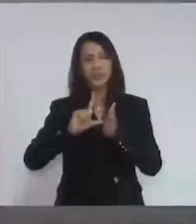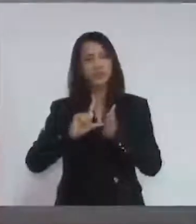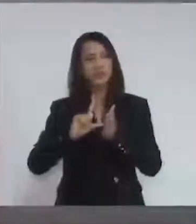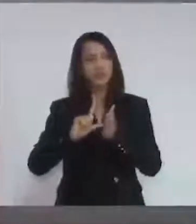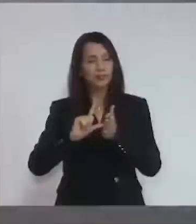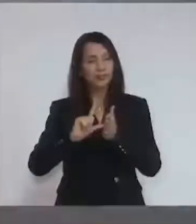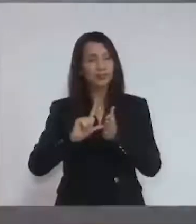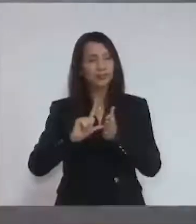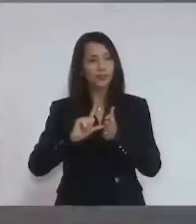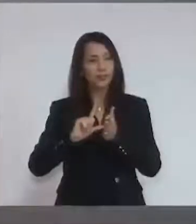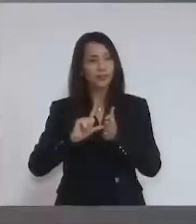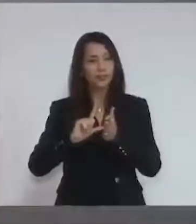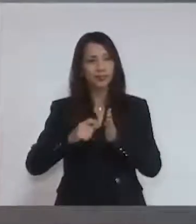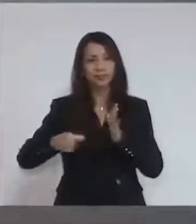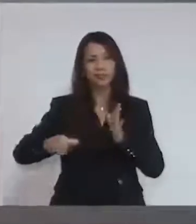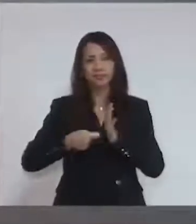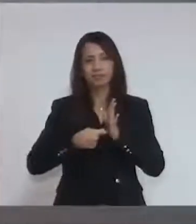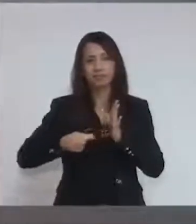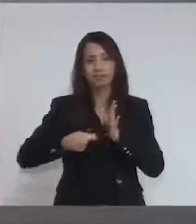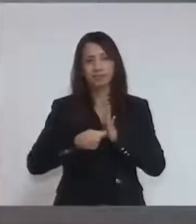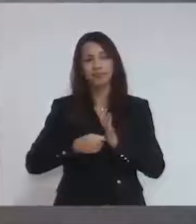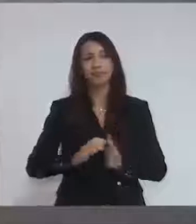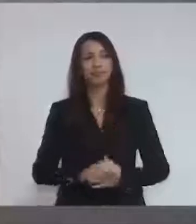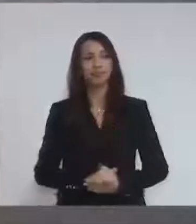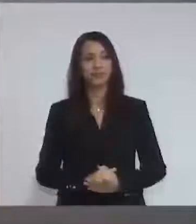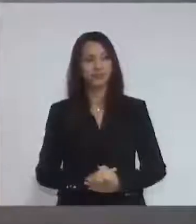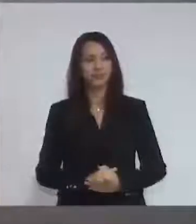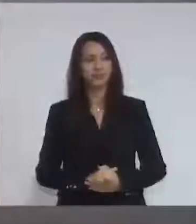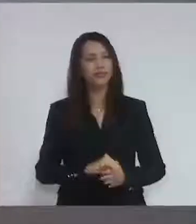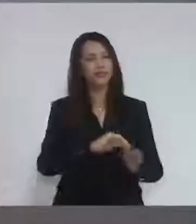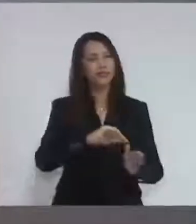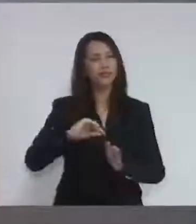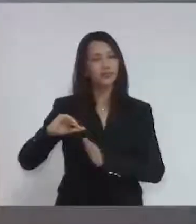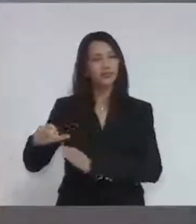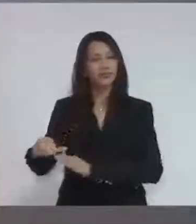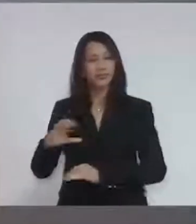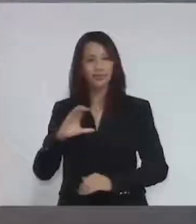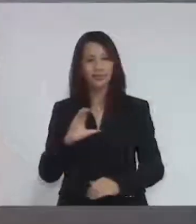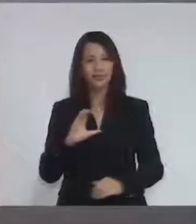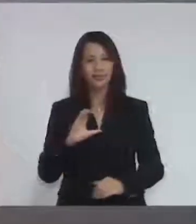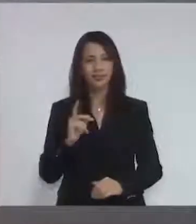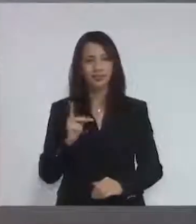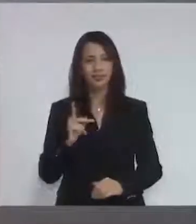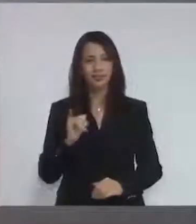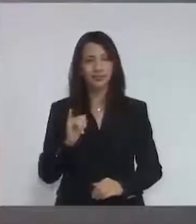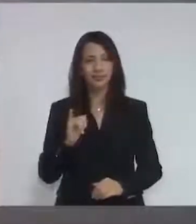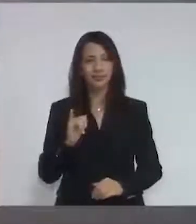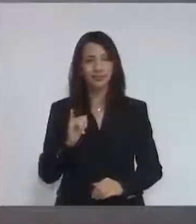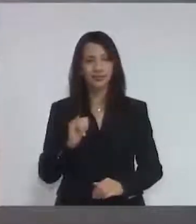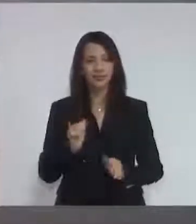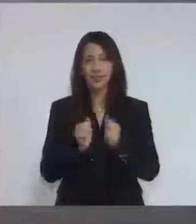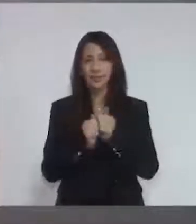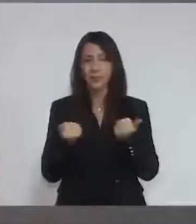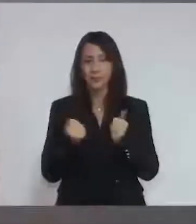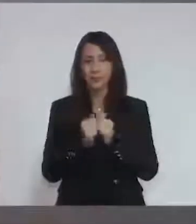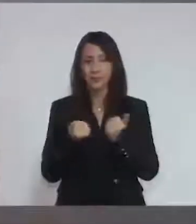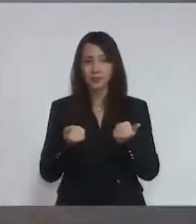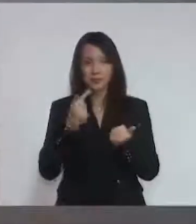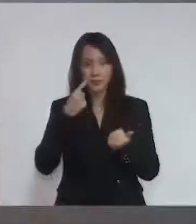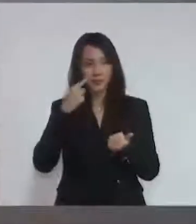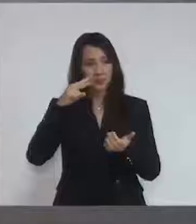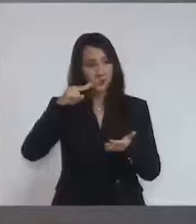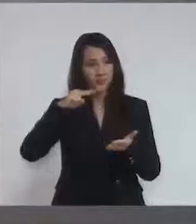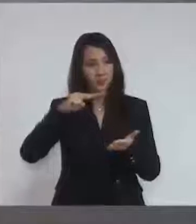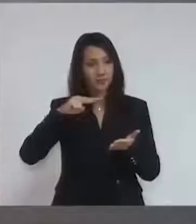antecipadamente a denuncio. Sobre a CPI do pão, eu também li a decisão